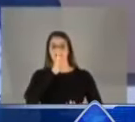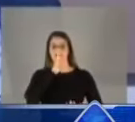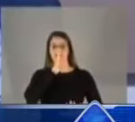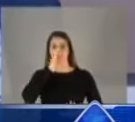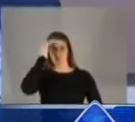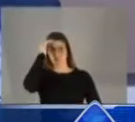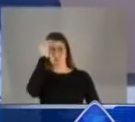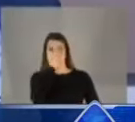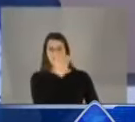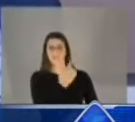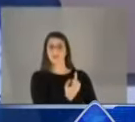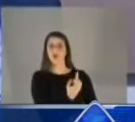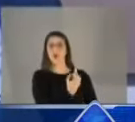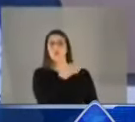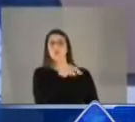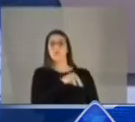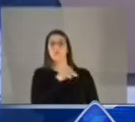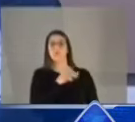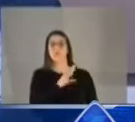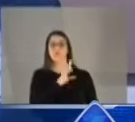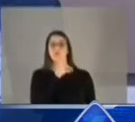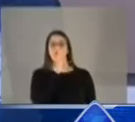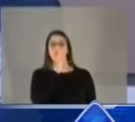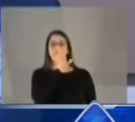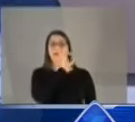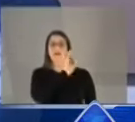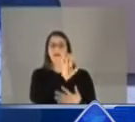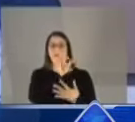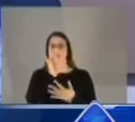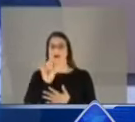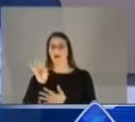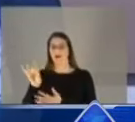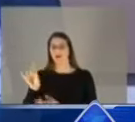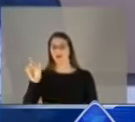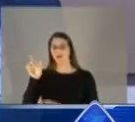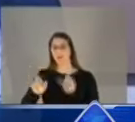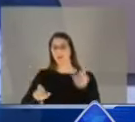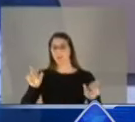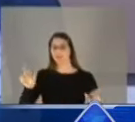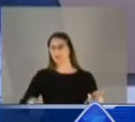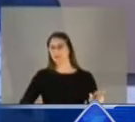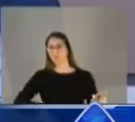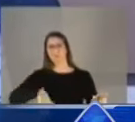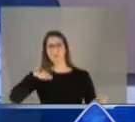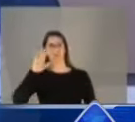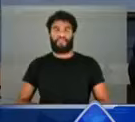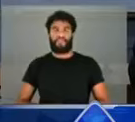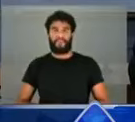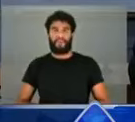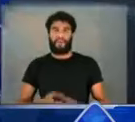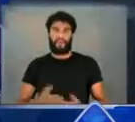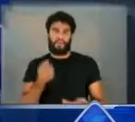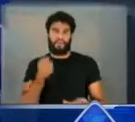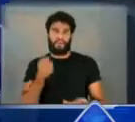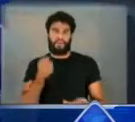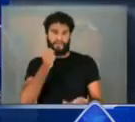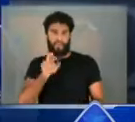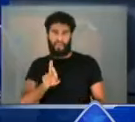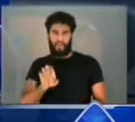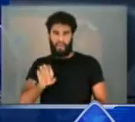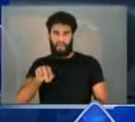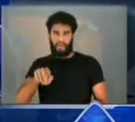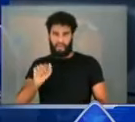Todo o beneplácito dessa presidência. Muito obrigado, presidente. Senador Renan, a gente sabe, nós sabemos, nós que